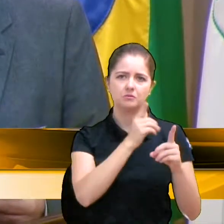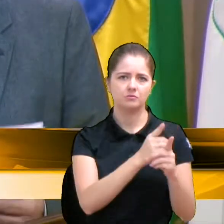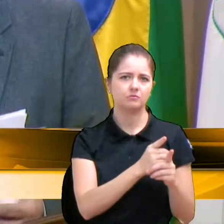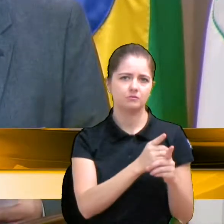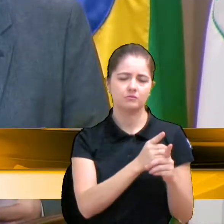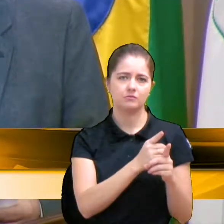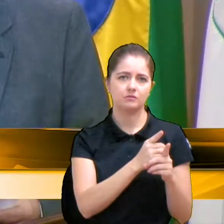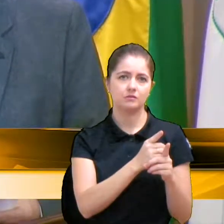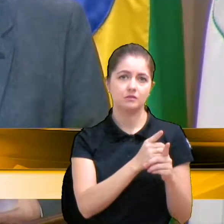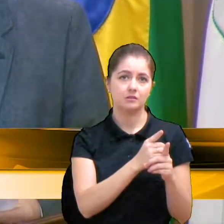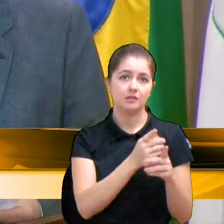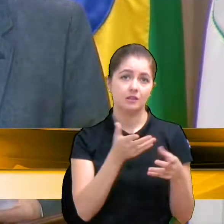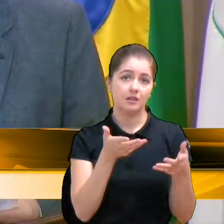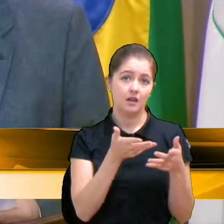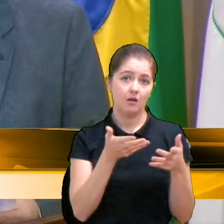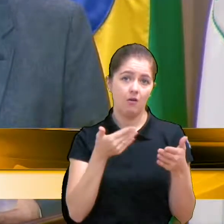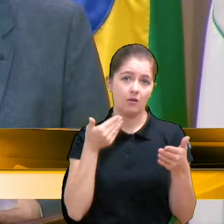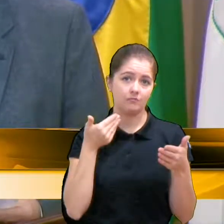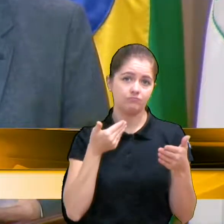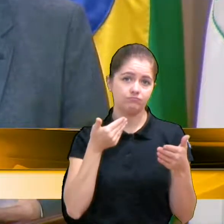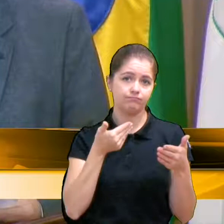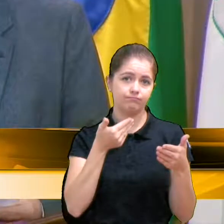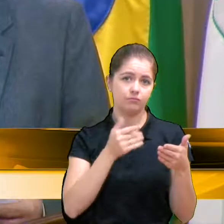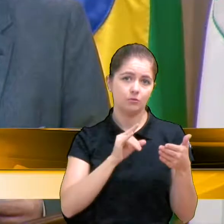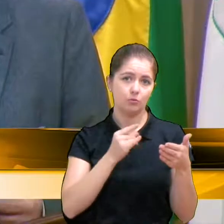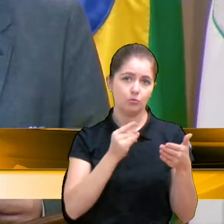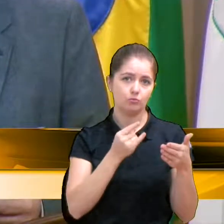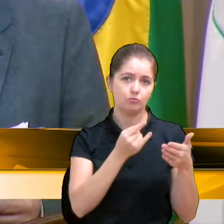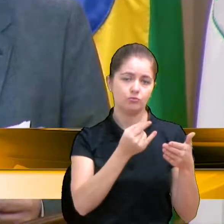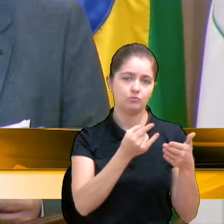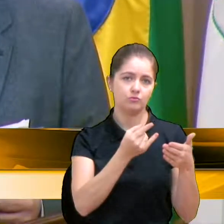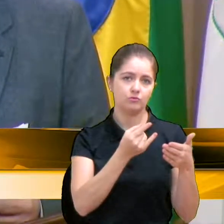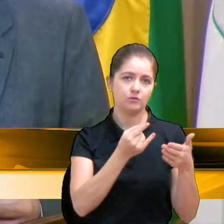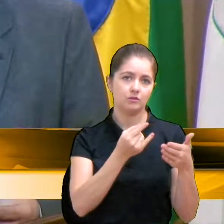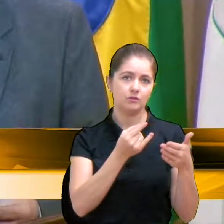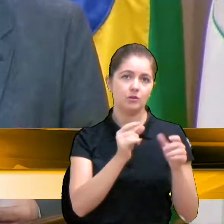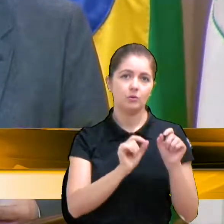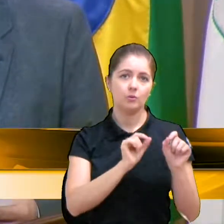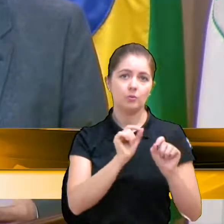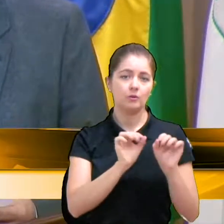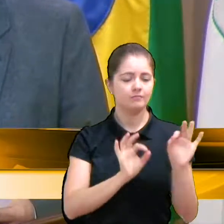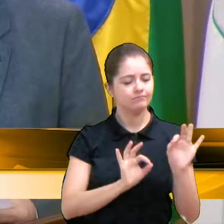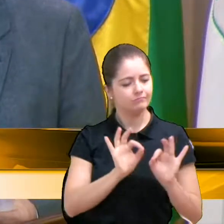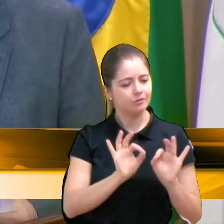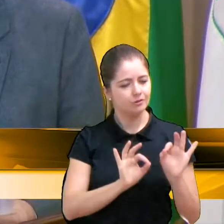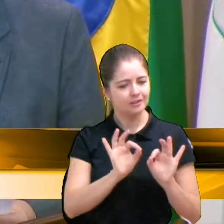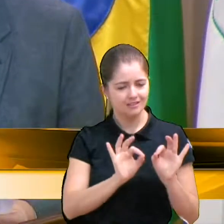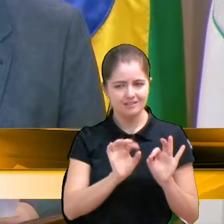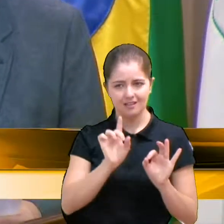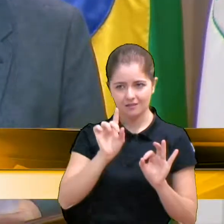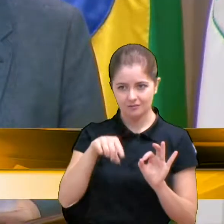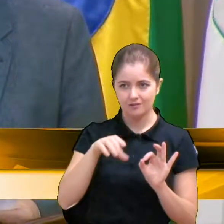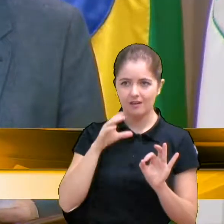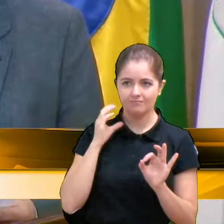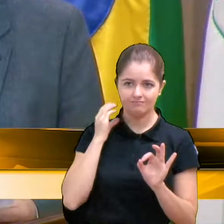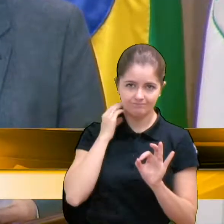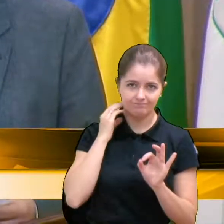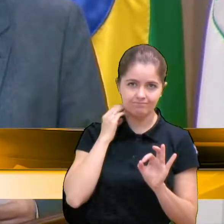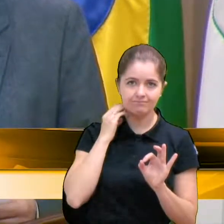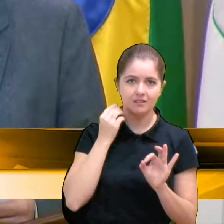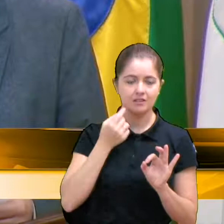E nos últimos aí a gente tinha meio que se organizado, né, Dani Luz, na questão